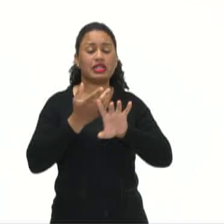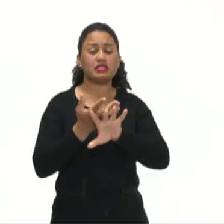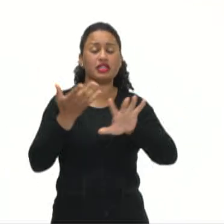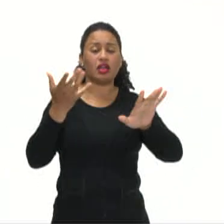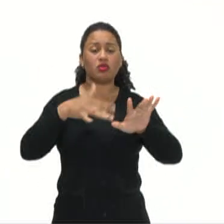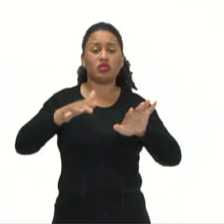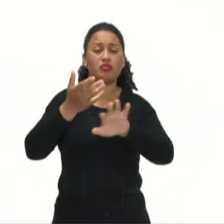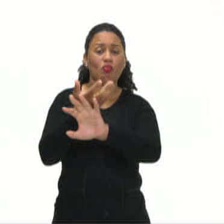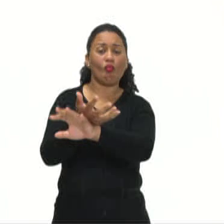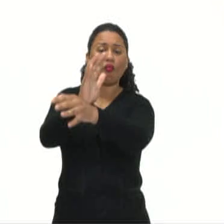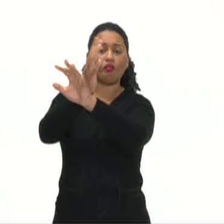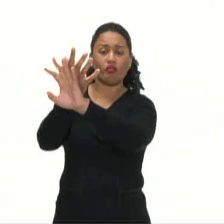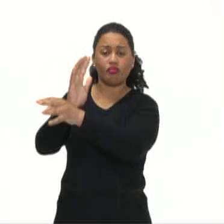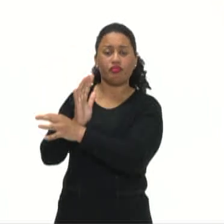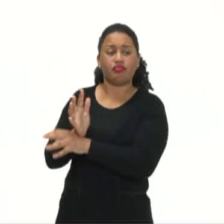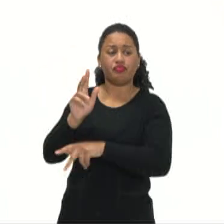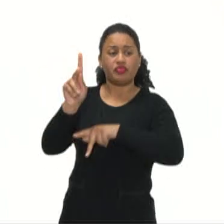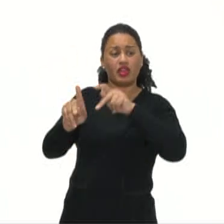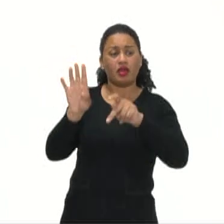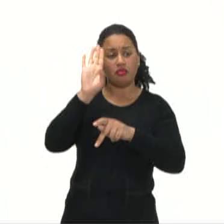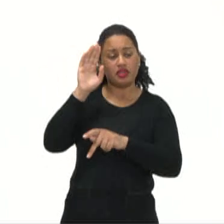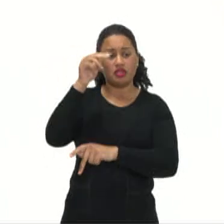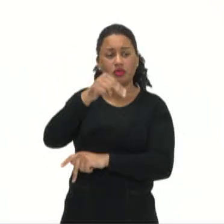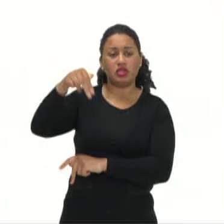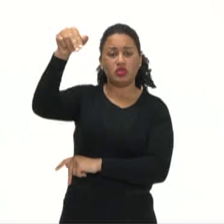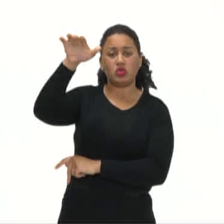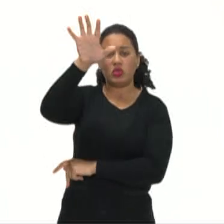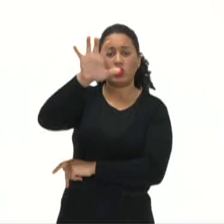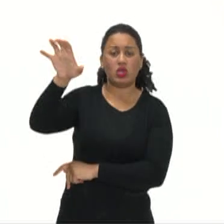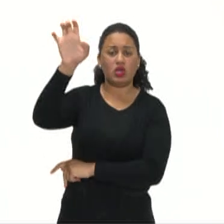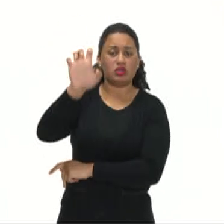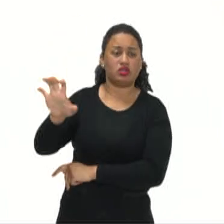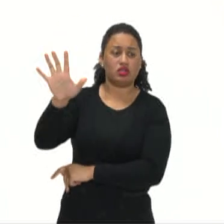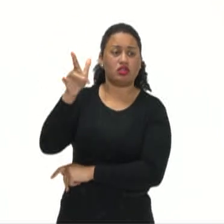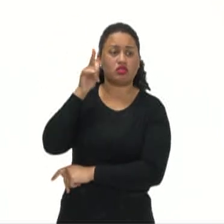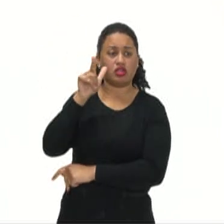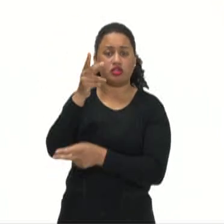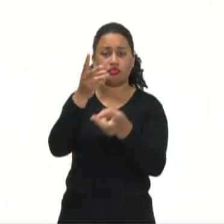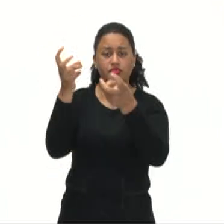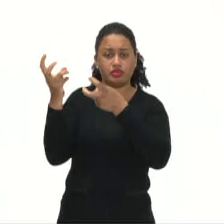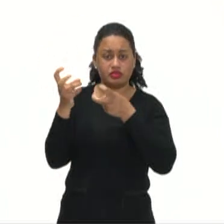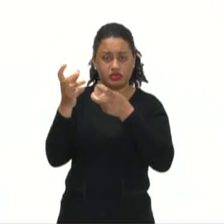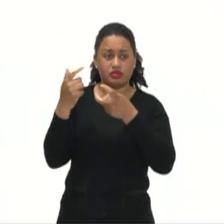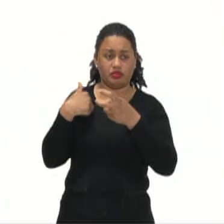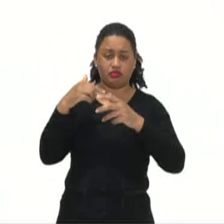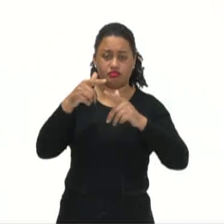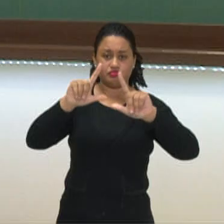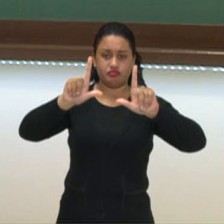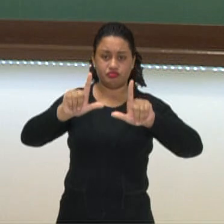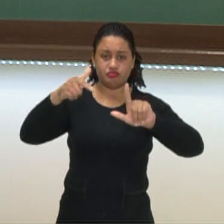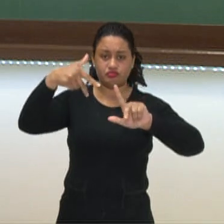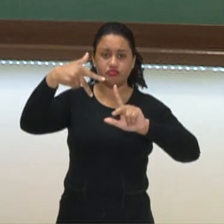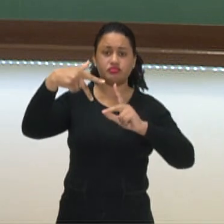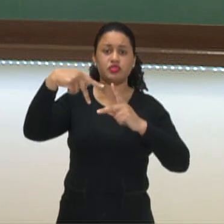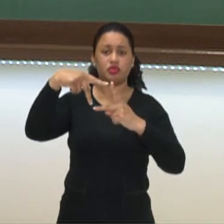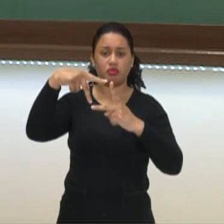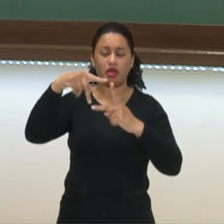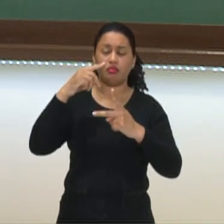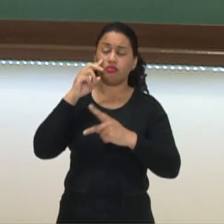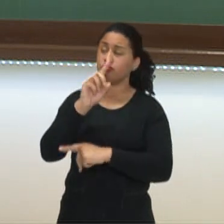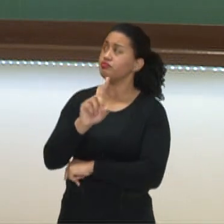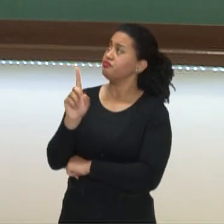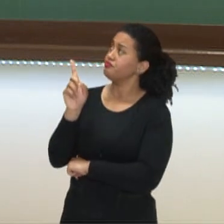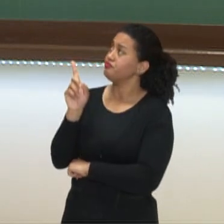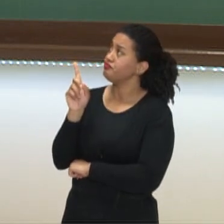vazios demográficos, principalmente no norte da Europa, como vocês podem ver aqui, aonde nessa região